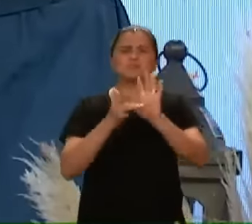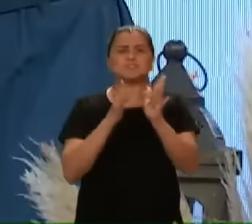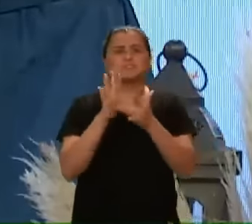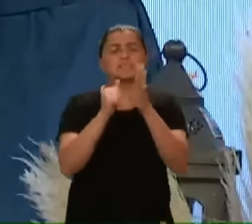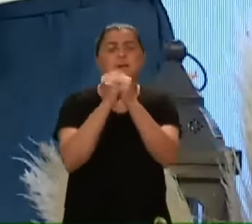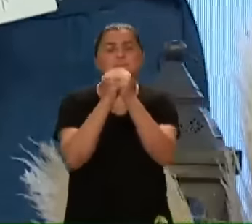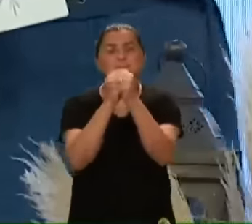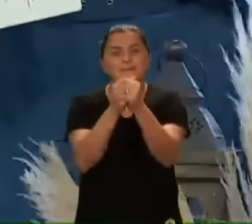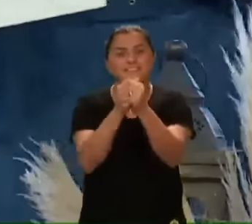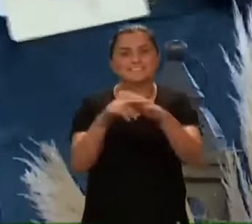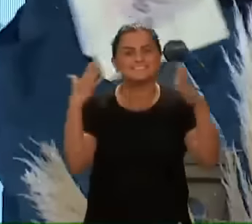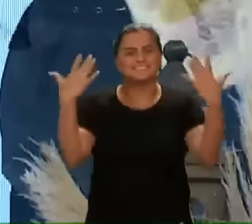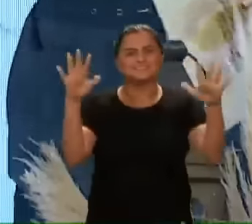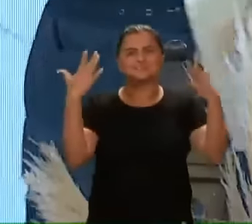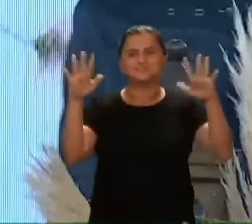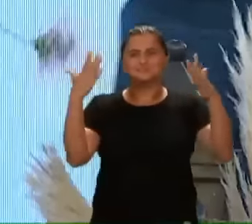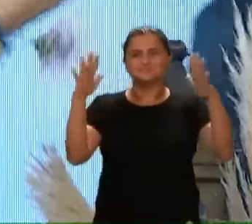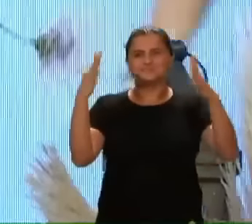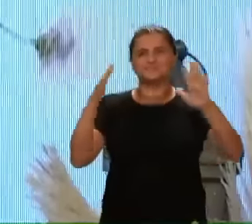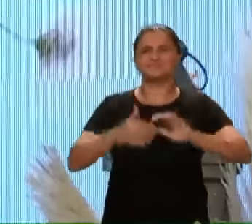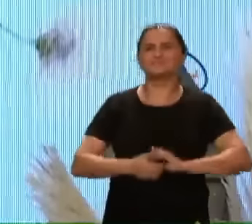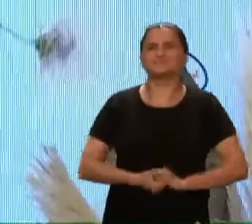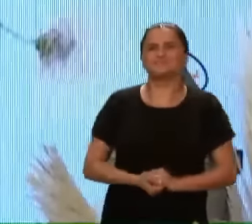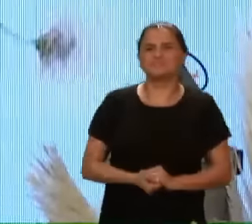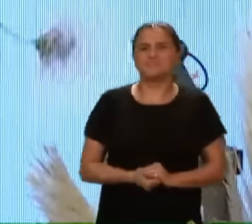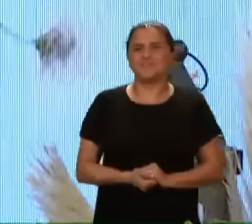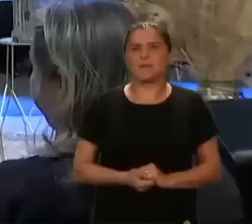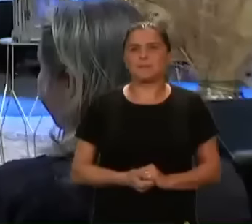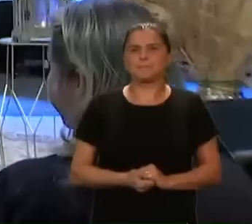Amém. Deus abençoe.